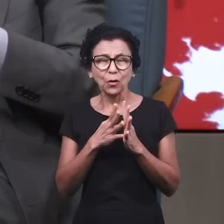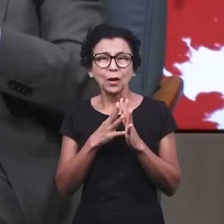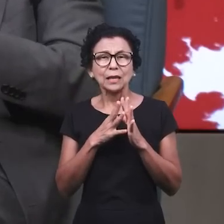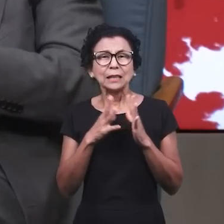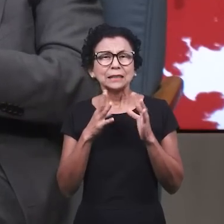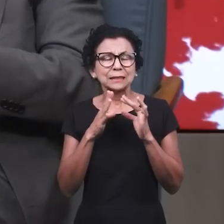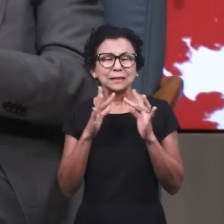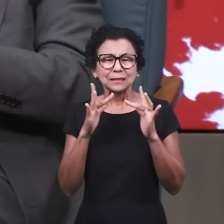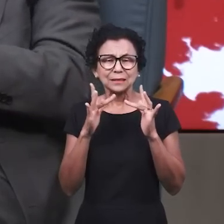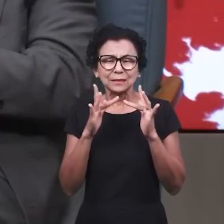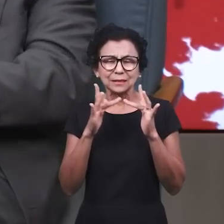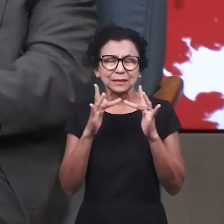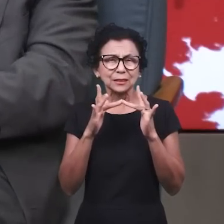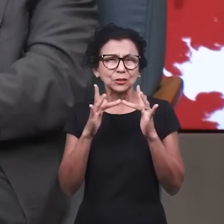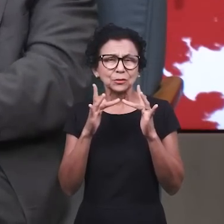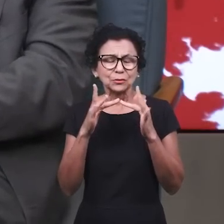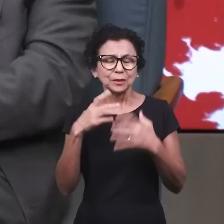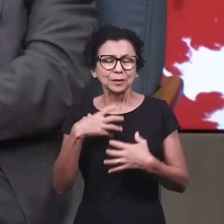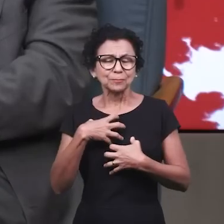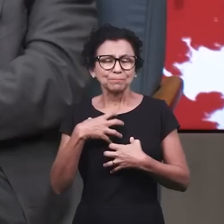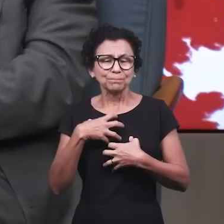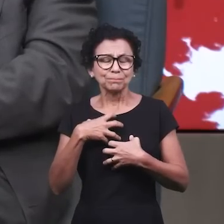a expressão de uma alma remida.